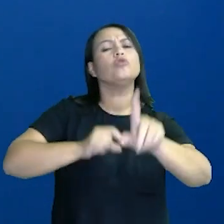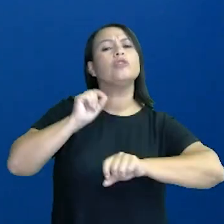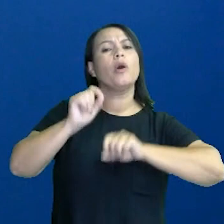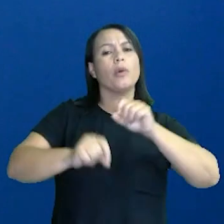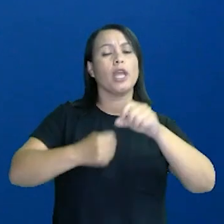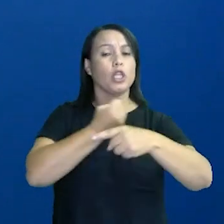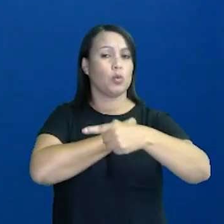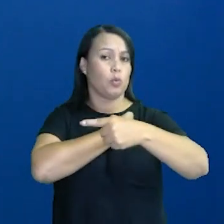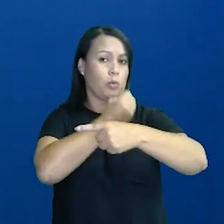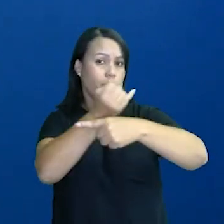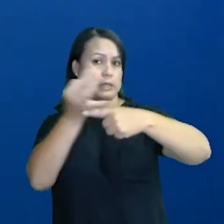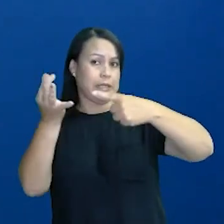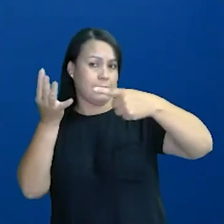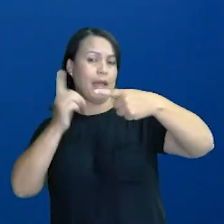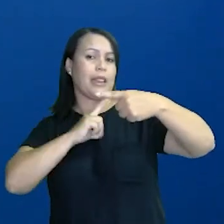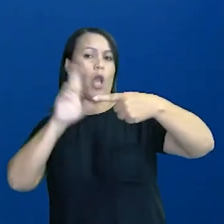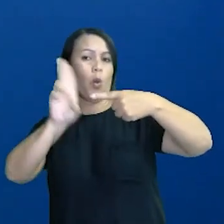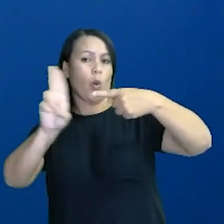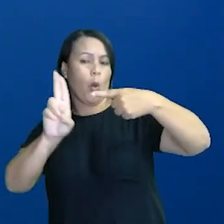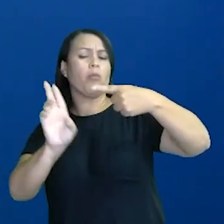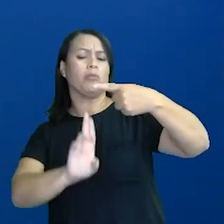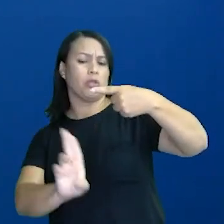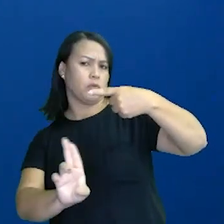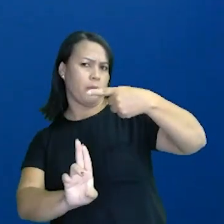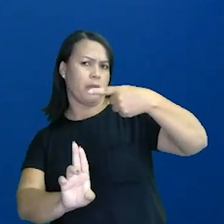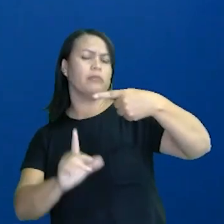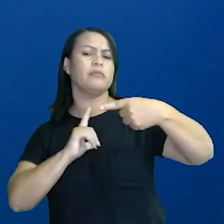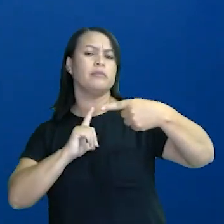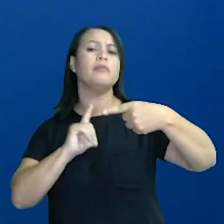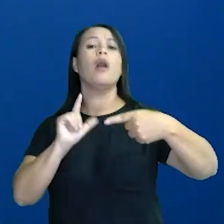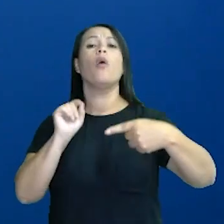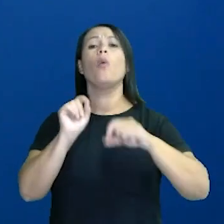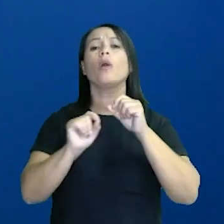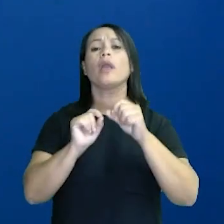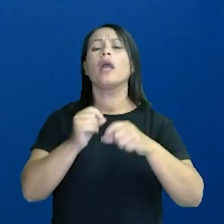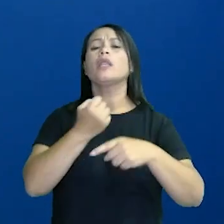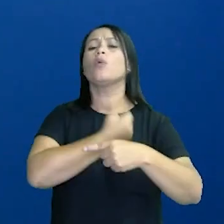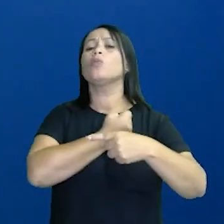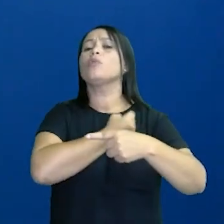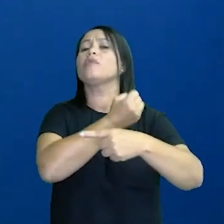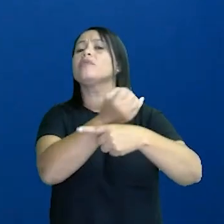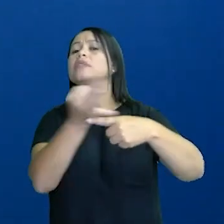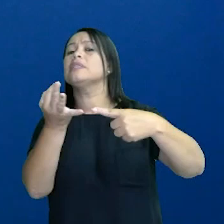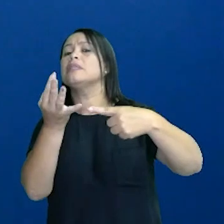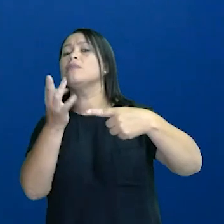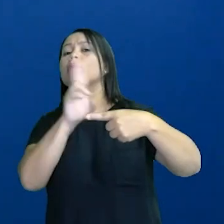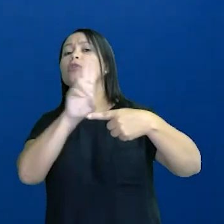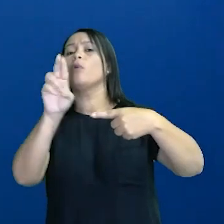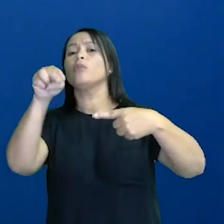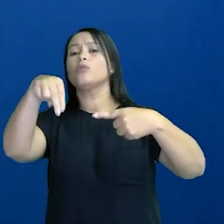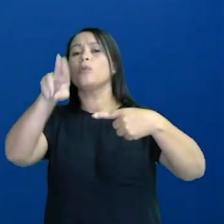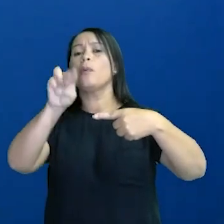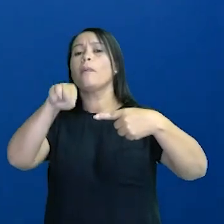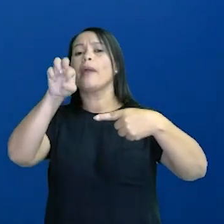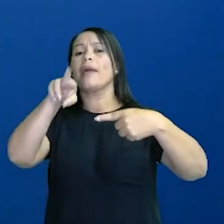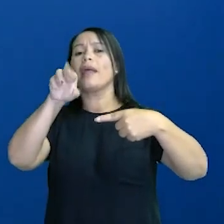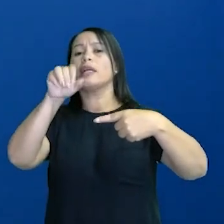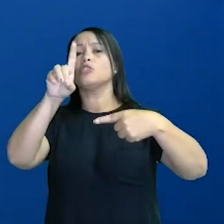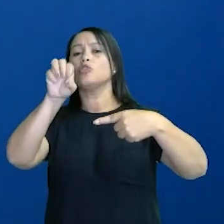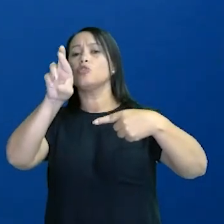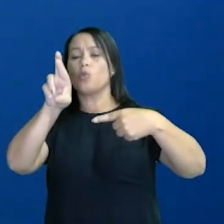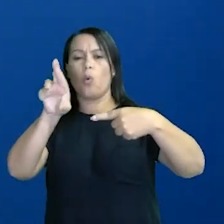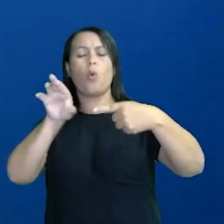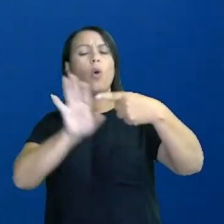o número de cima, ele tem um nome e a parte de baixo também, tá? Então, o número que fica em cima, nós chamamos de numerador,